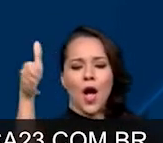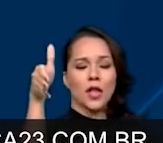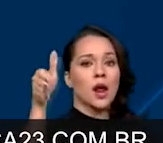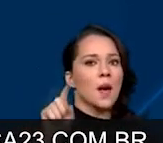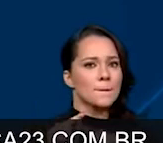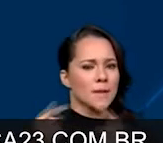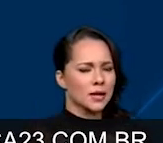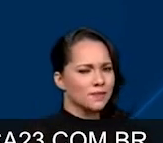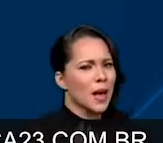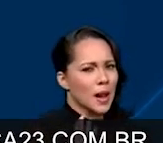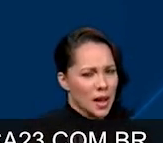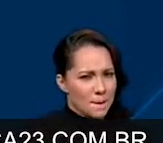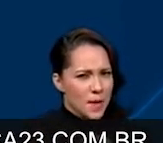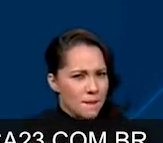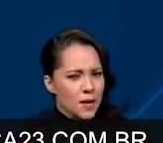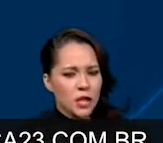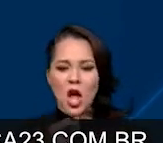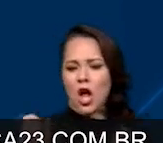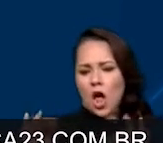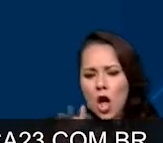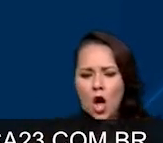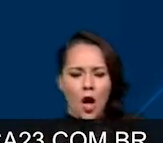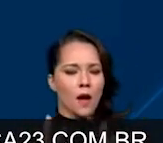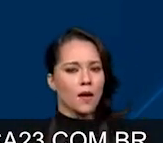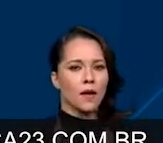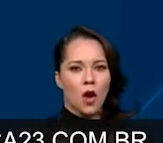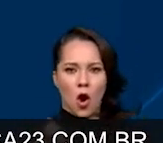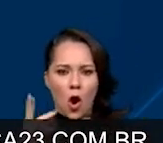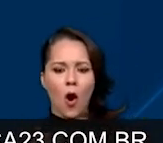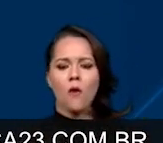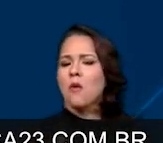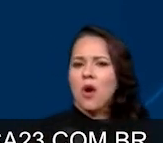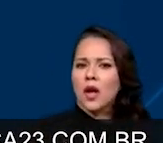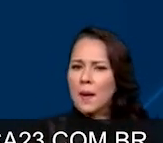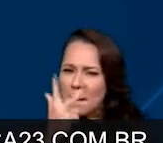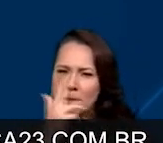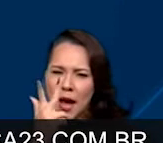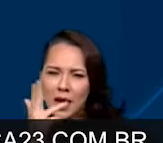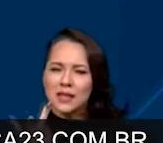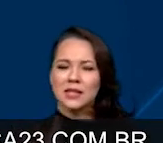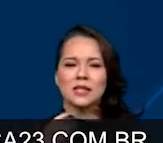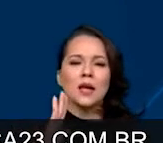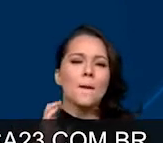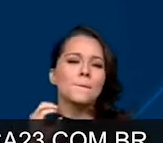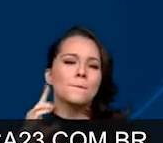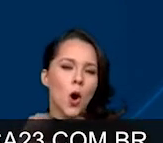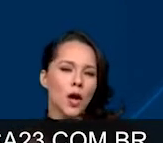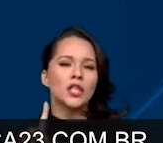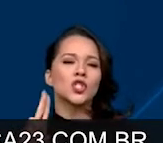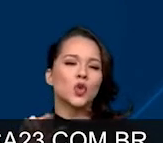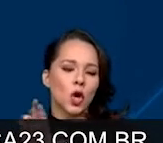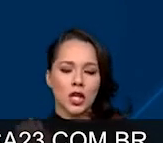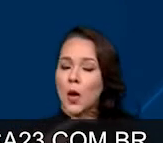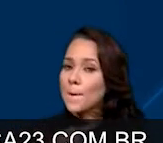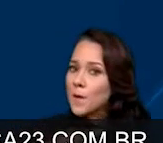Porém, a legislação não permite as aglomerações ou qualquer forma que configure a extinta boca de urna. É